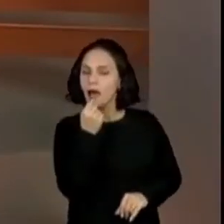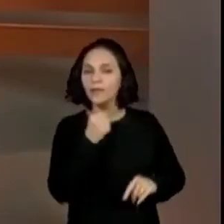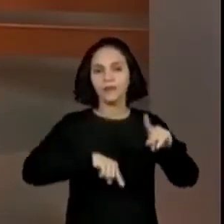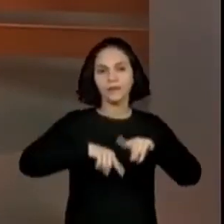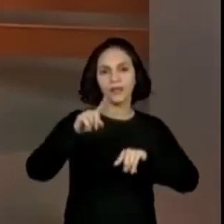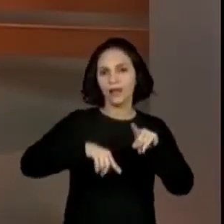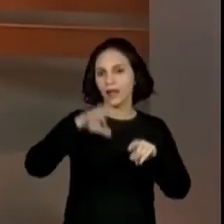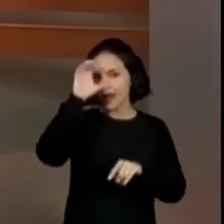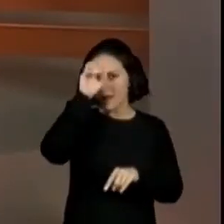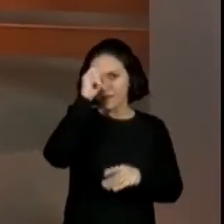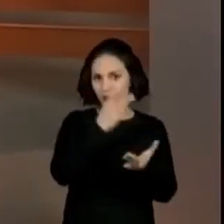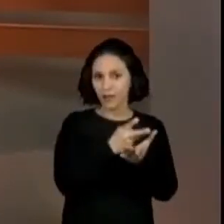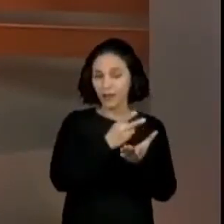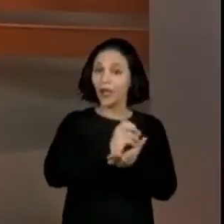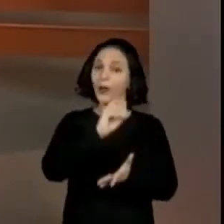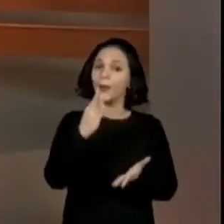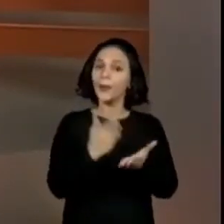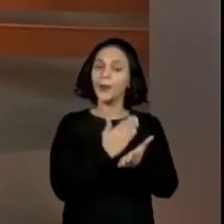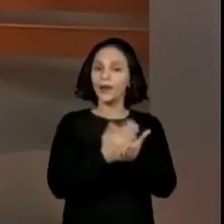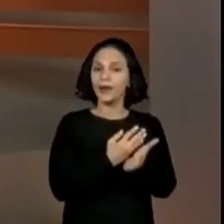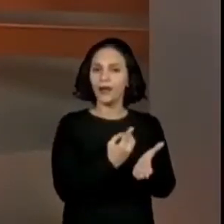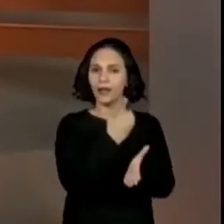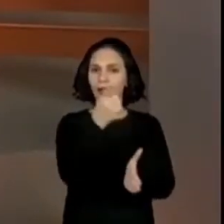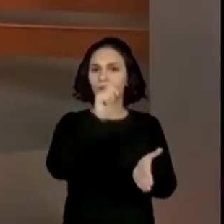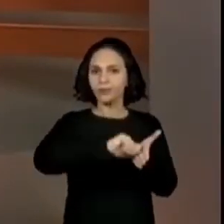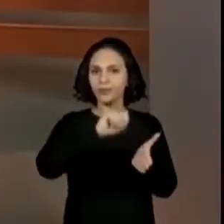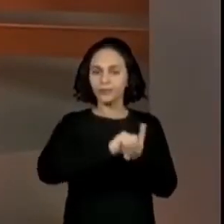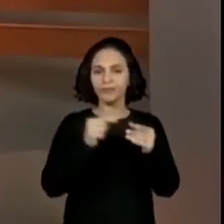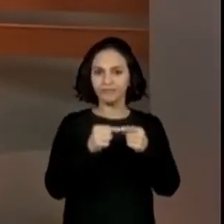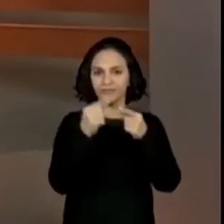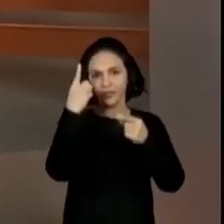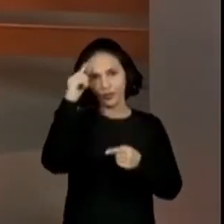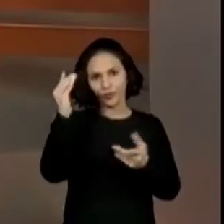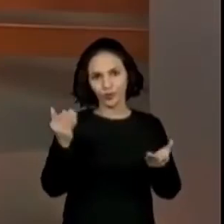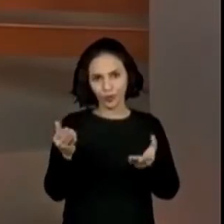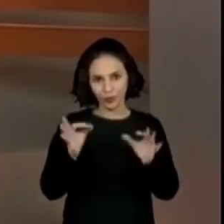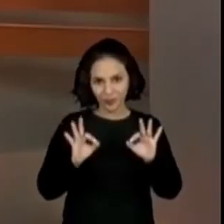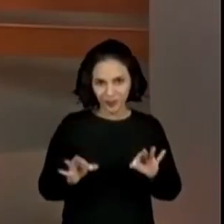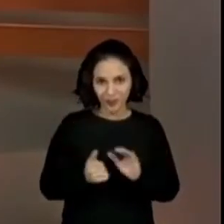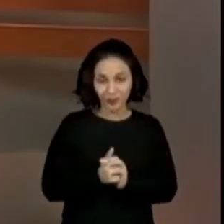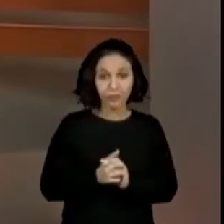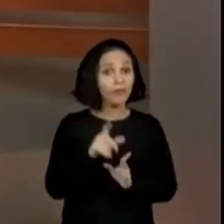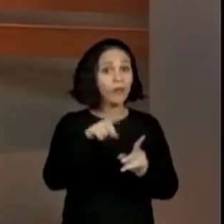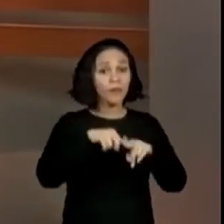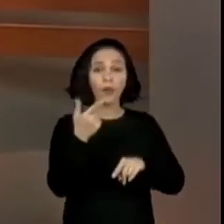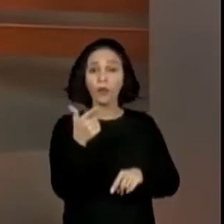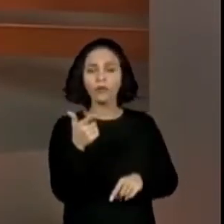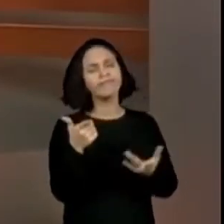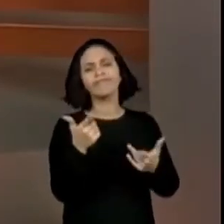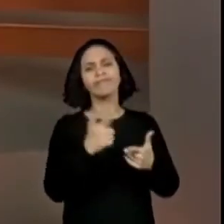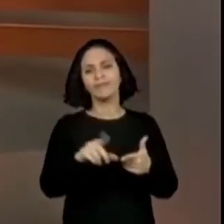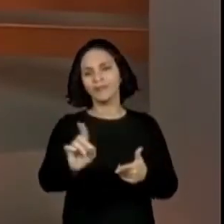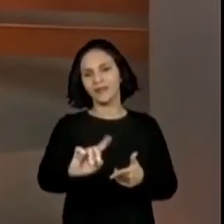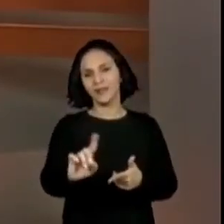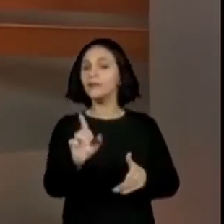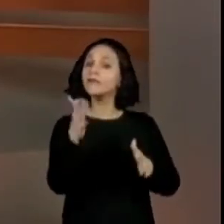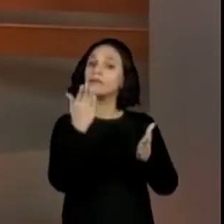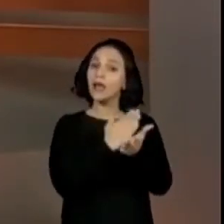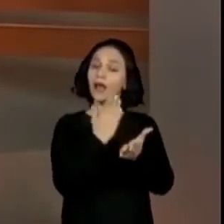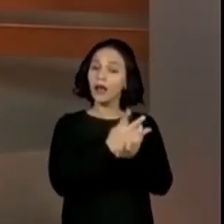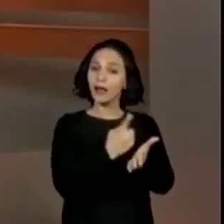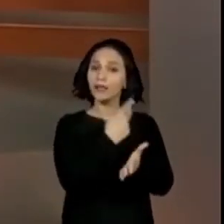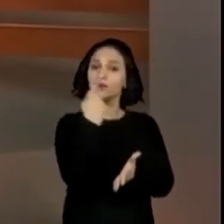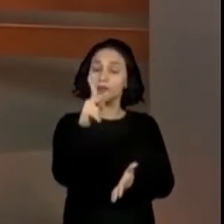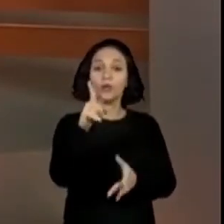do aprender sempre ou o caderno para realizar as suas anotações do dia certo se não tem o material não tem problema nenhum faz no caderno